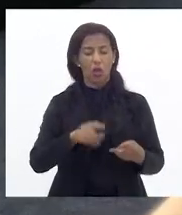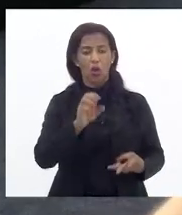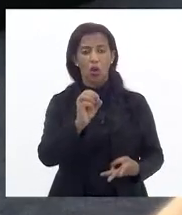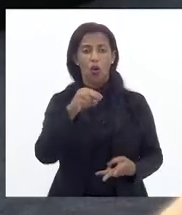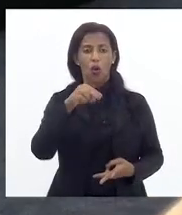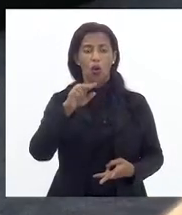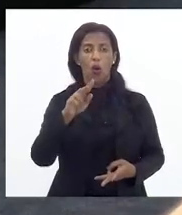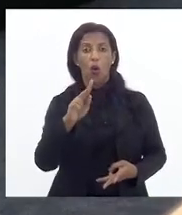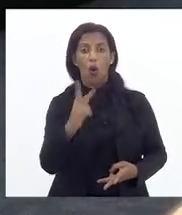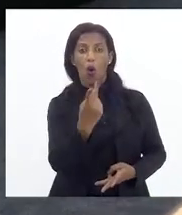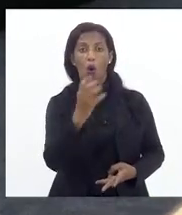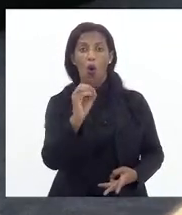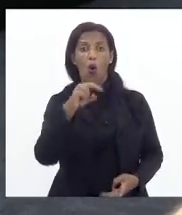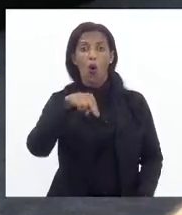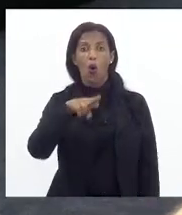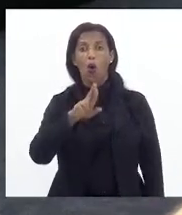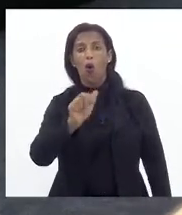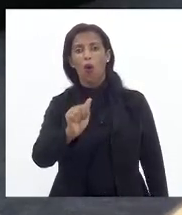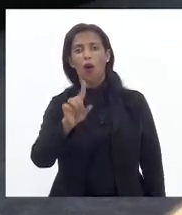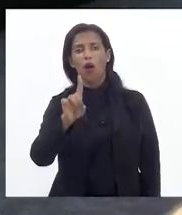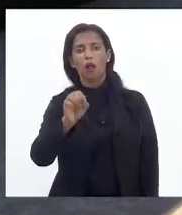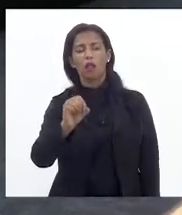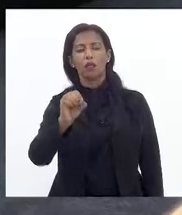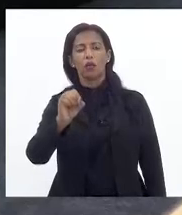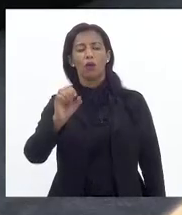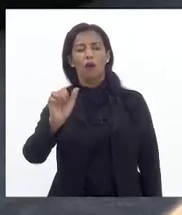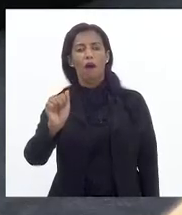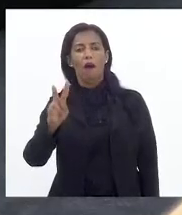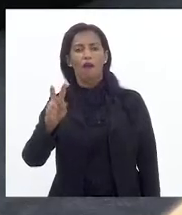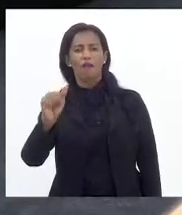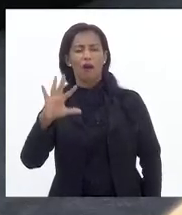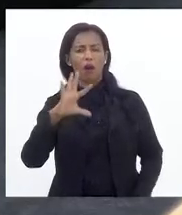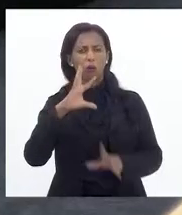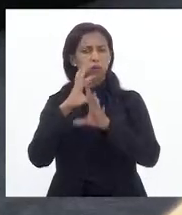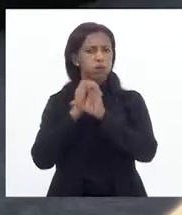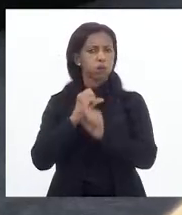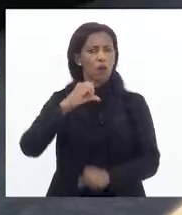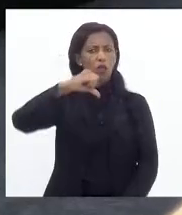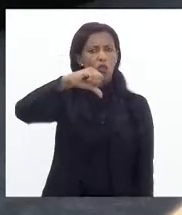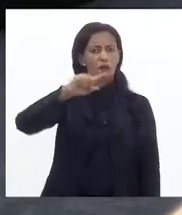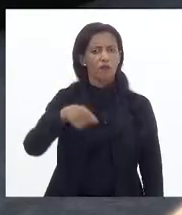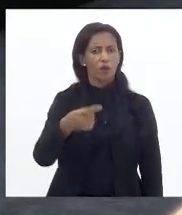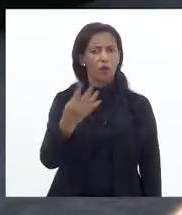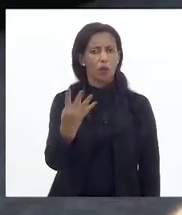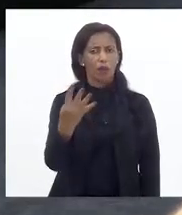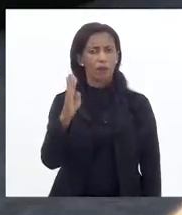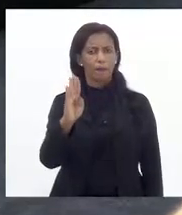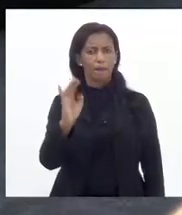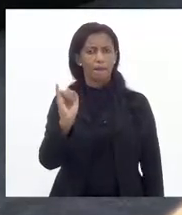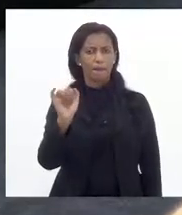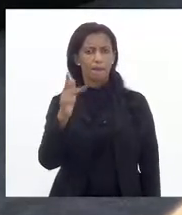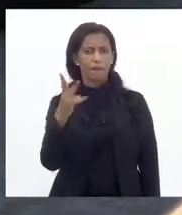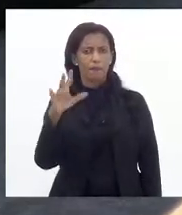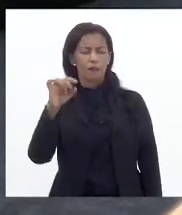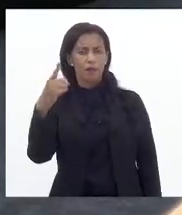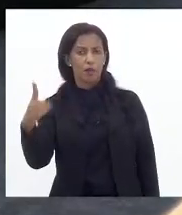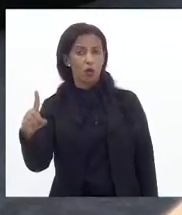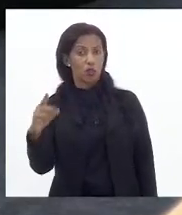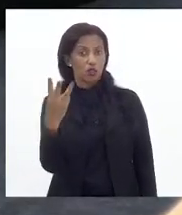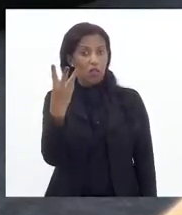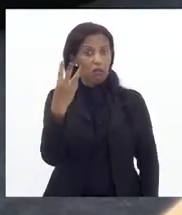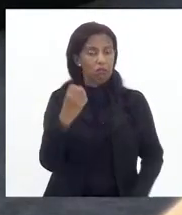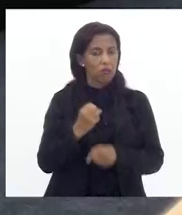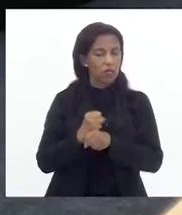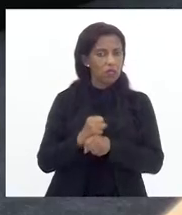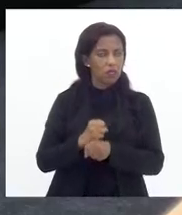essas três instante programas somados inicialmente dava um valor de 9,4 milhões e em